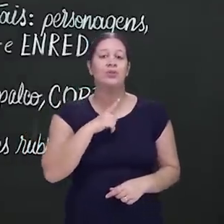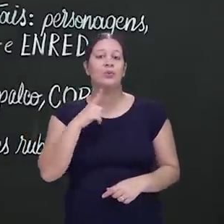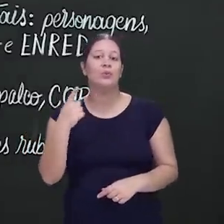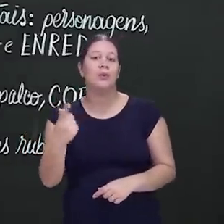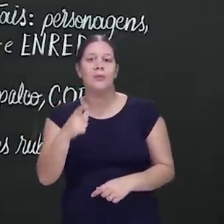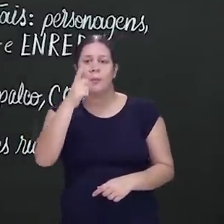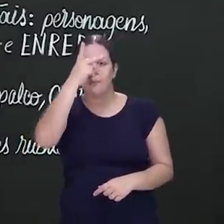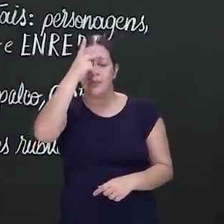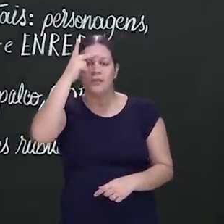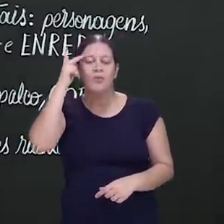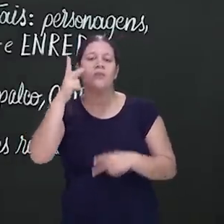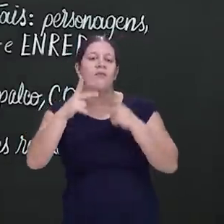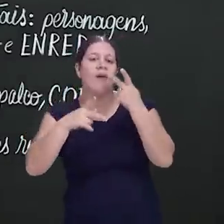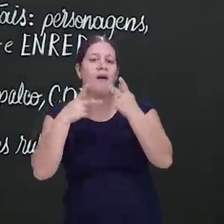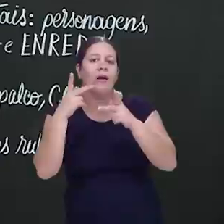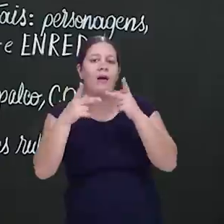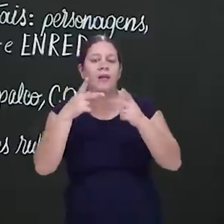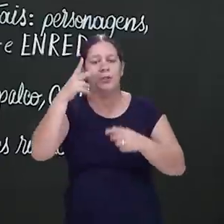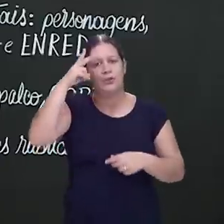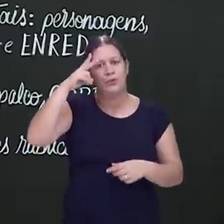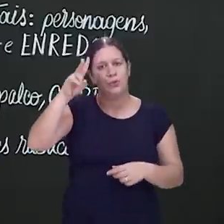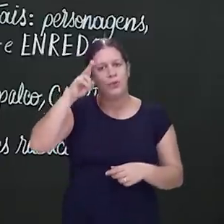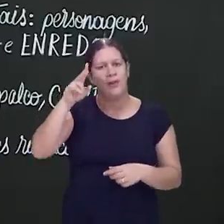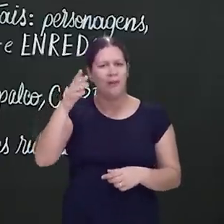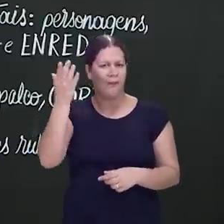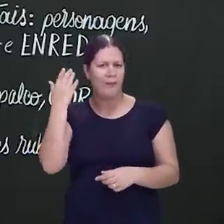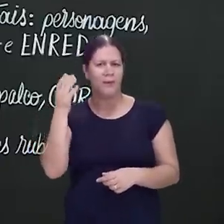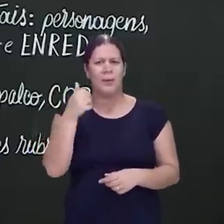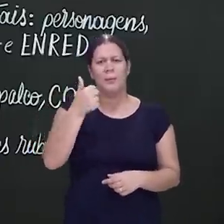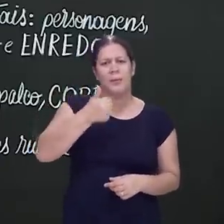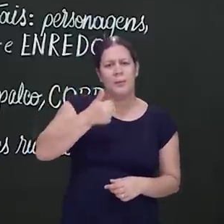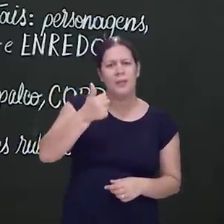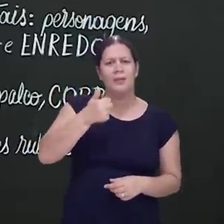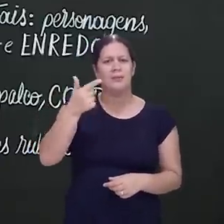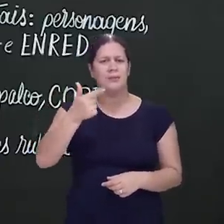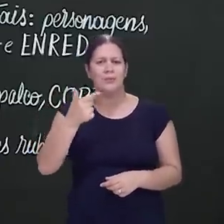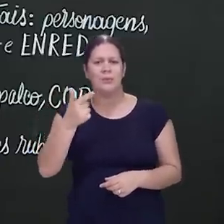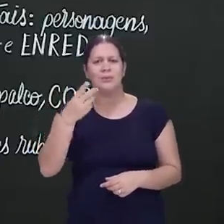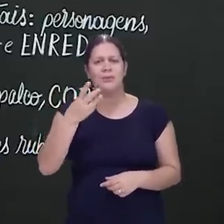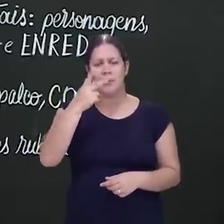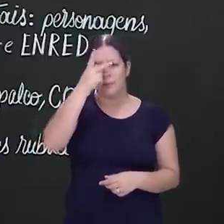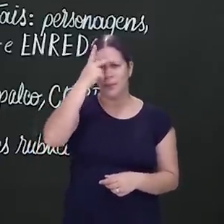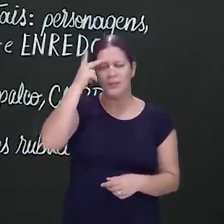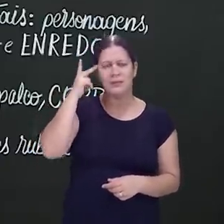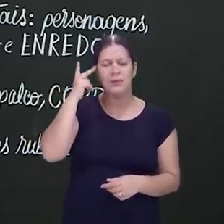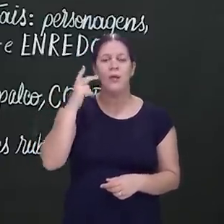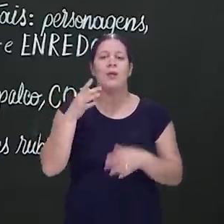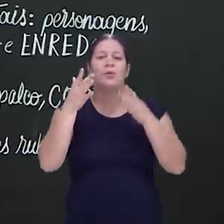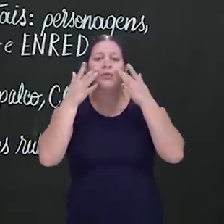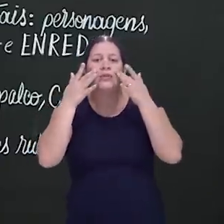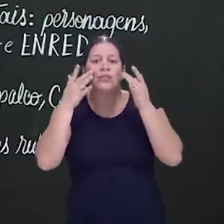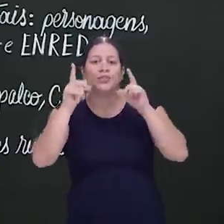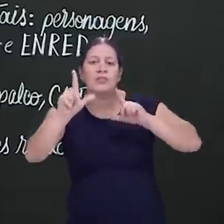Lembra daqueles textos que a gente fala em narrador de primeira ou de terceira pessoa, o narrador que participa ou não participa da história? No texto